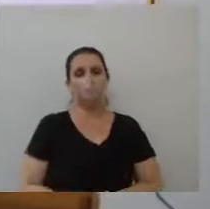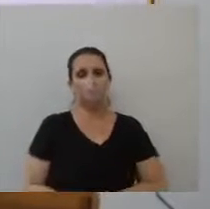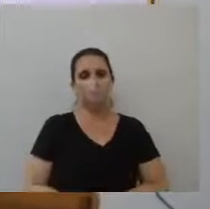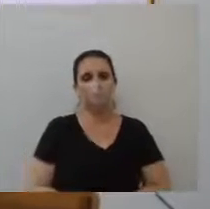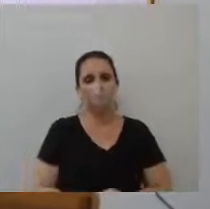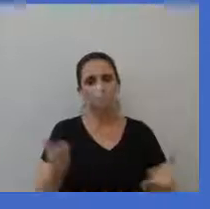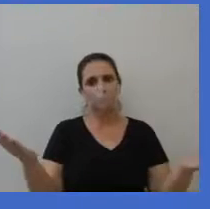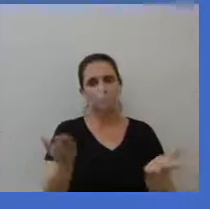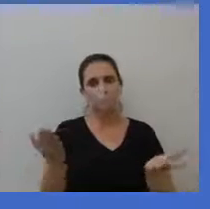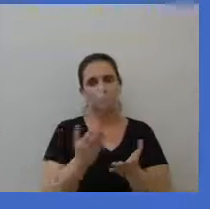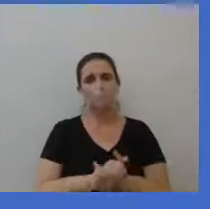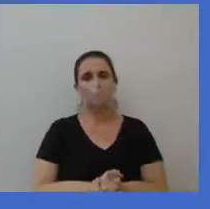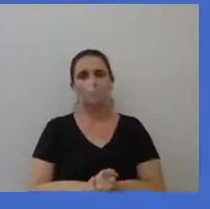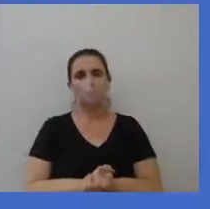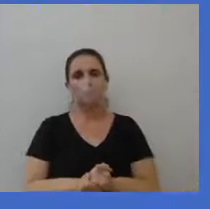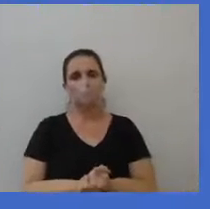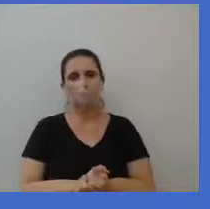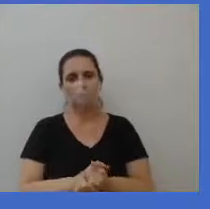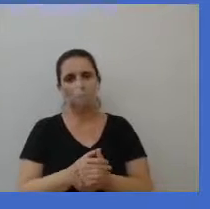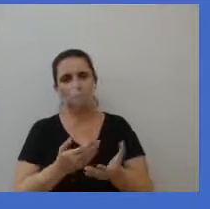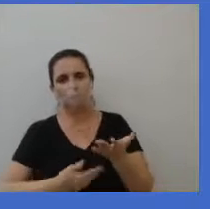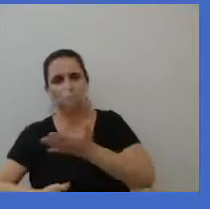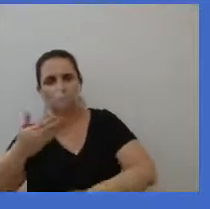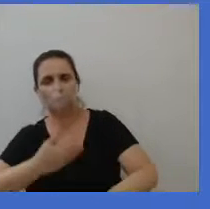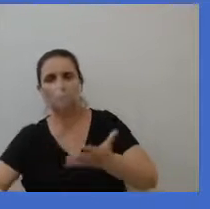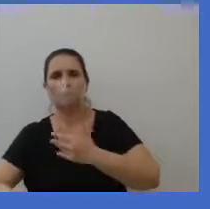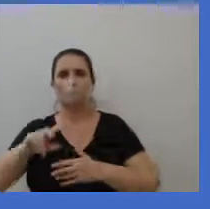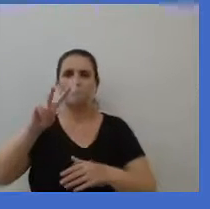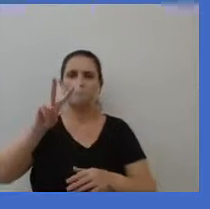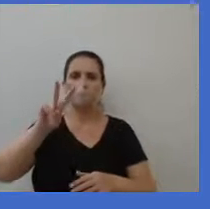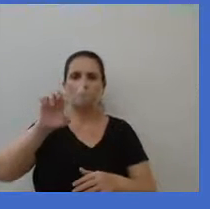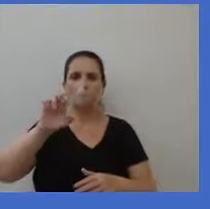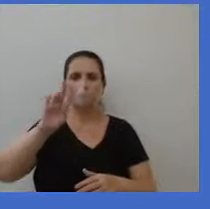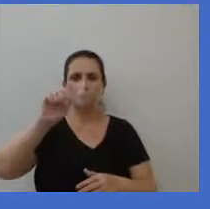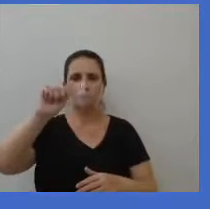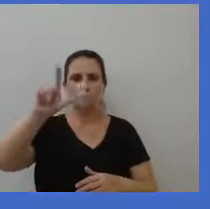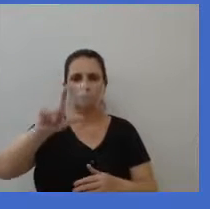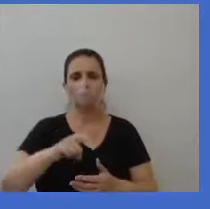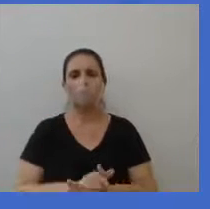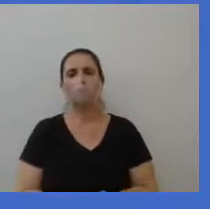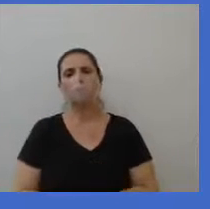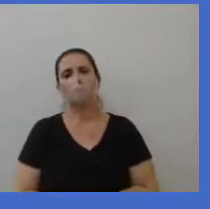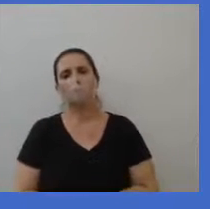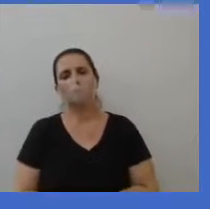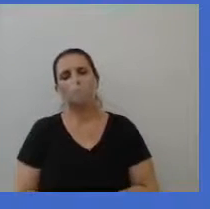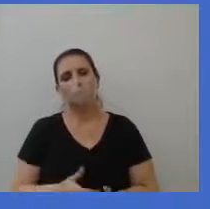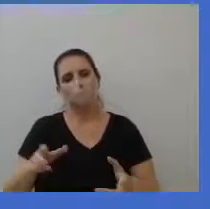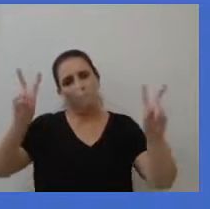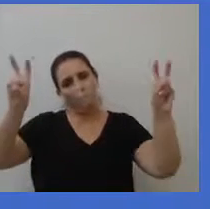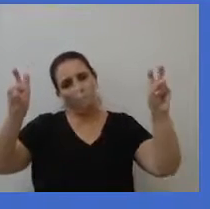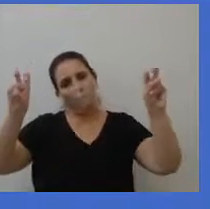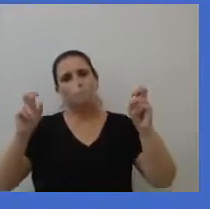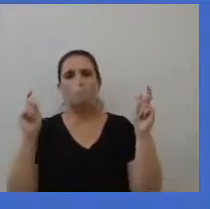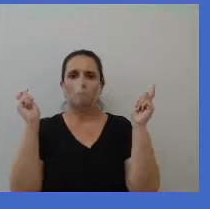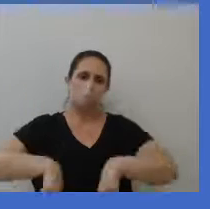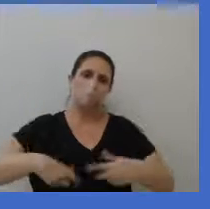10, está tirando naquele bombom, ou melhor, naquele confeitinho chamado Mentos, ou